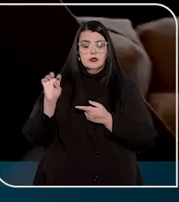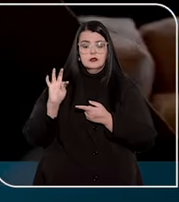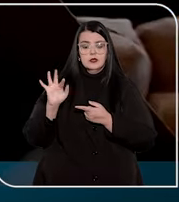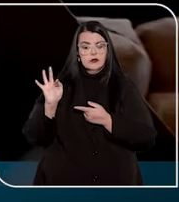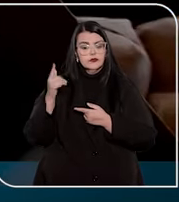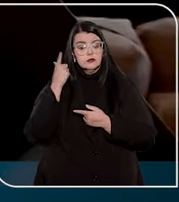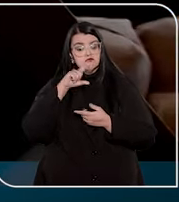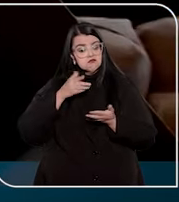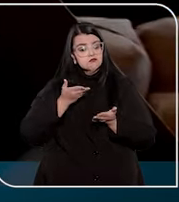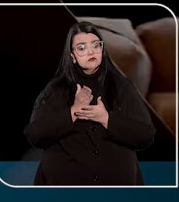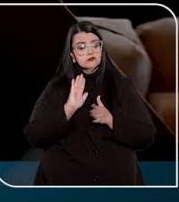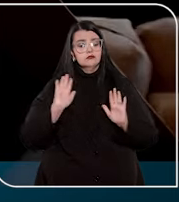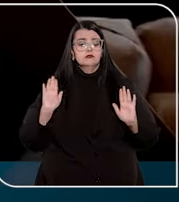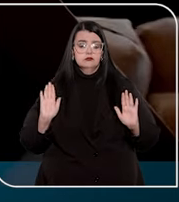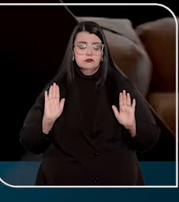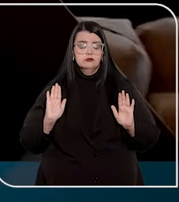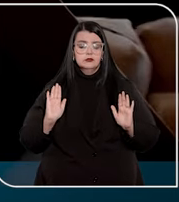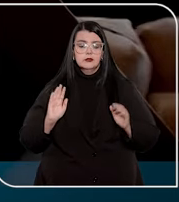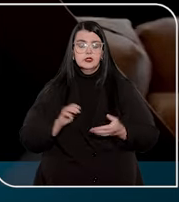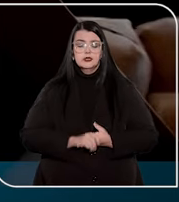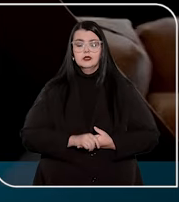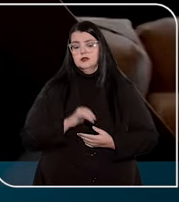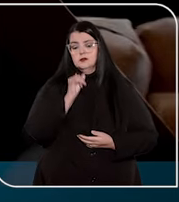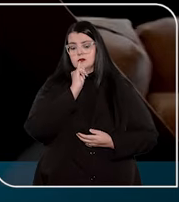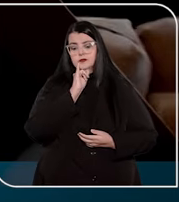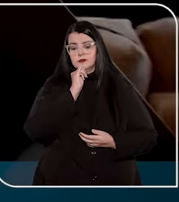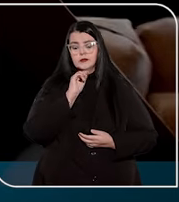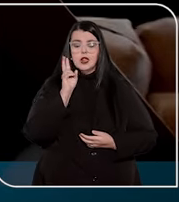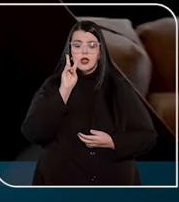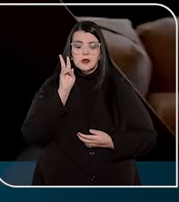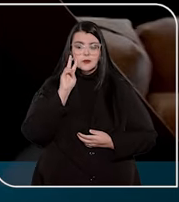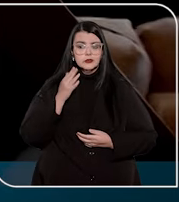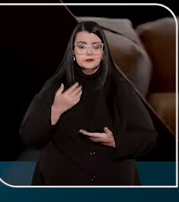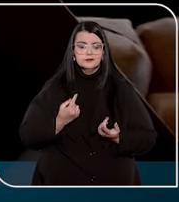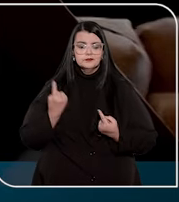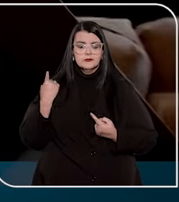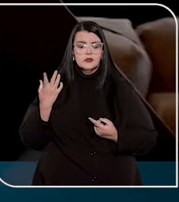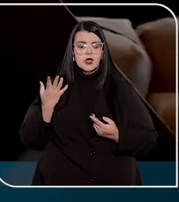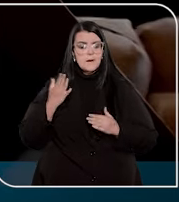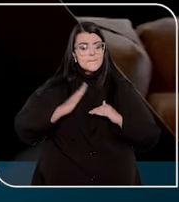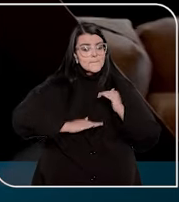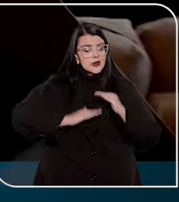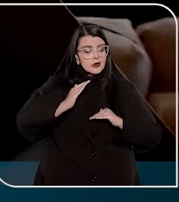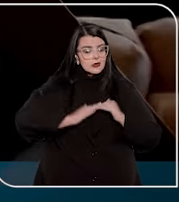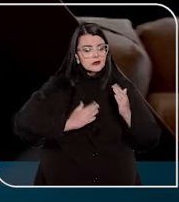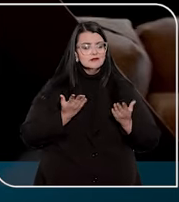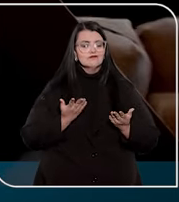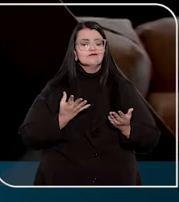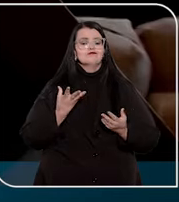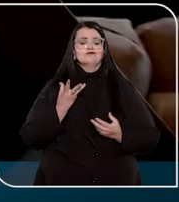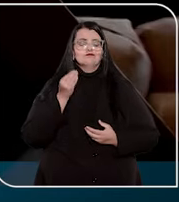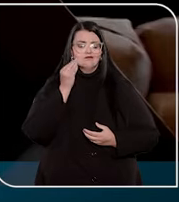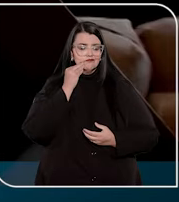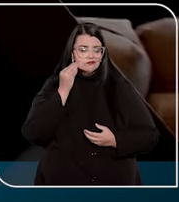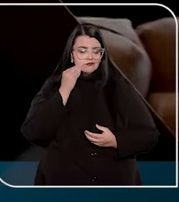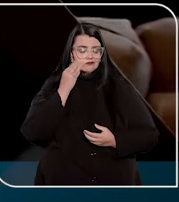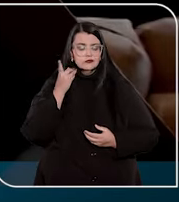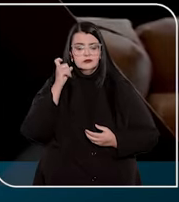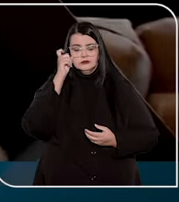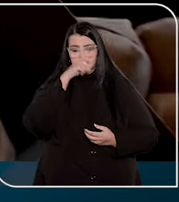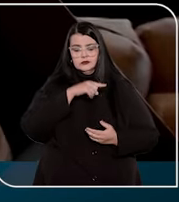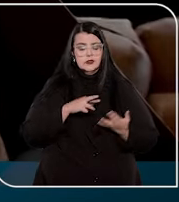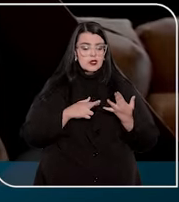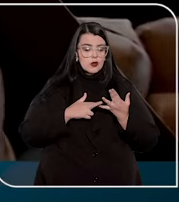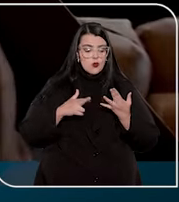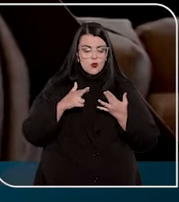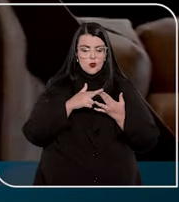sido alcançado. Agora, eu faço aqui uma lembrança. Pessoal, na prática, é muito difícil um recurso em